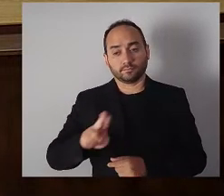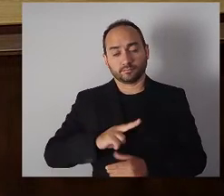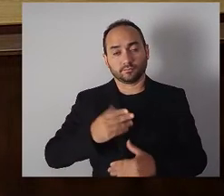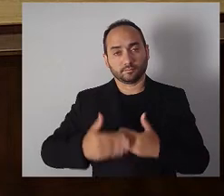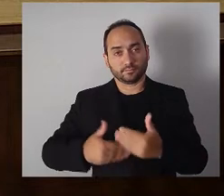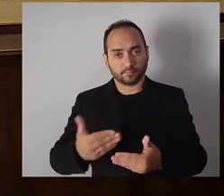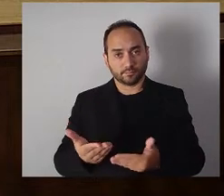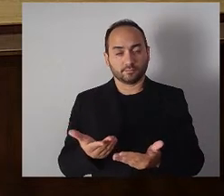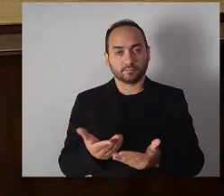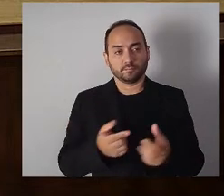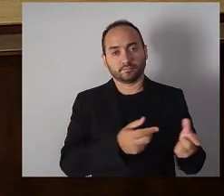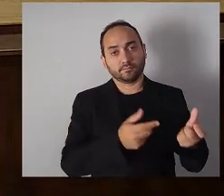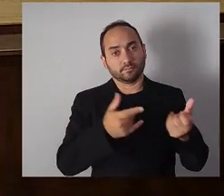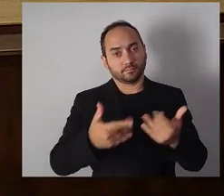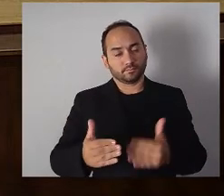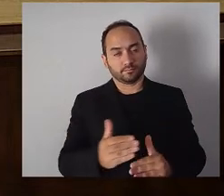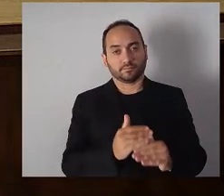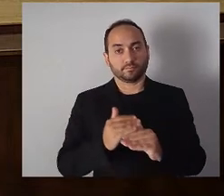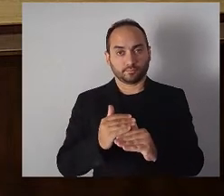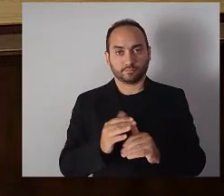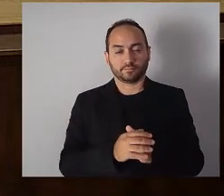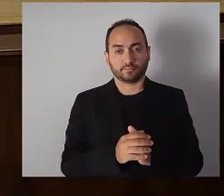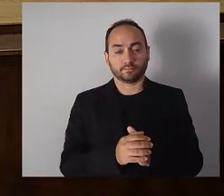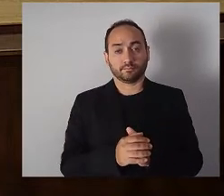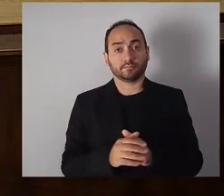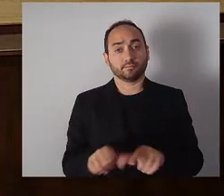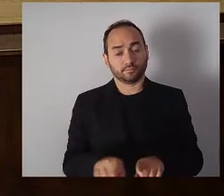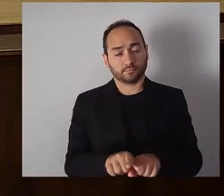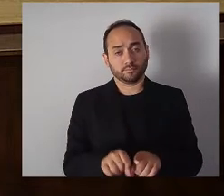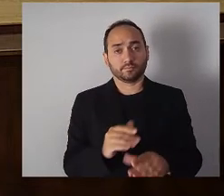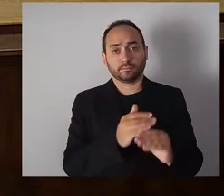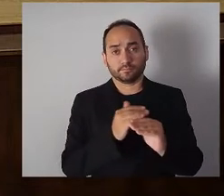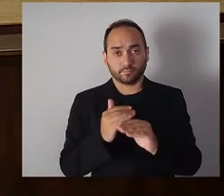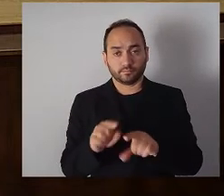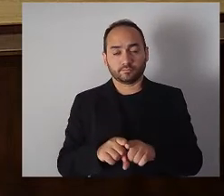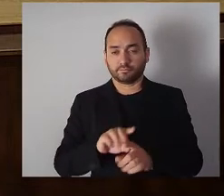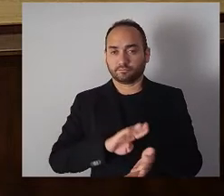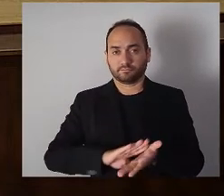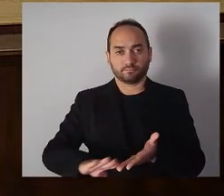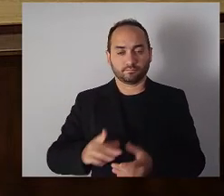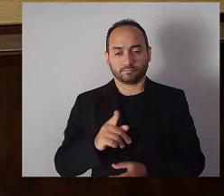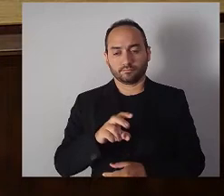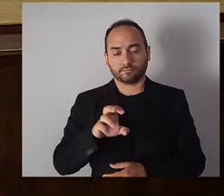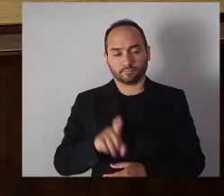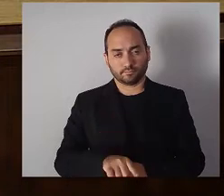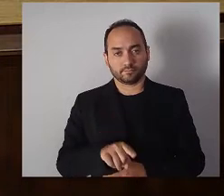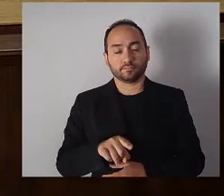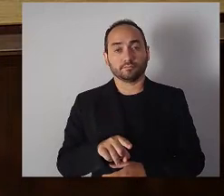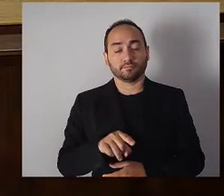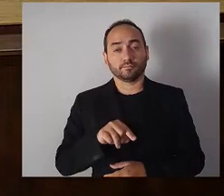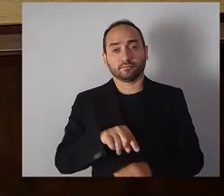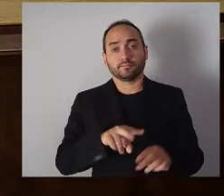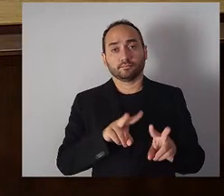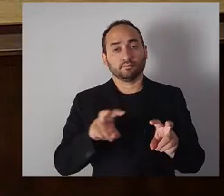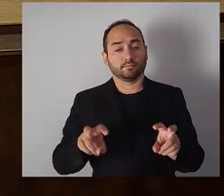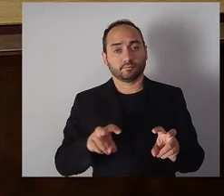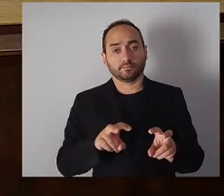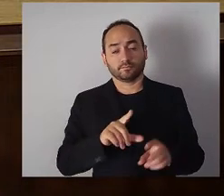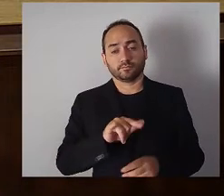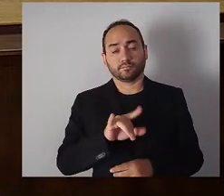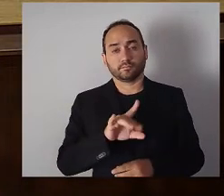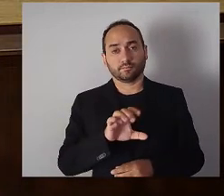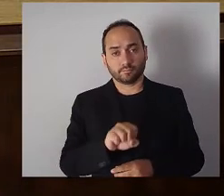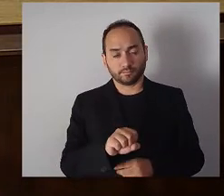né, como disse, por unanimidade. E por unanimidade também, hein, rejeitou a preliminar de